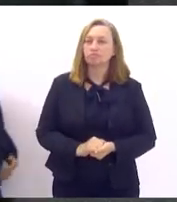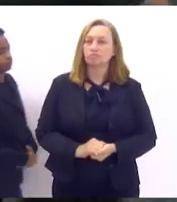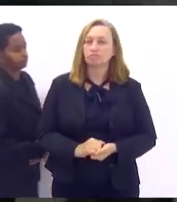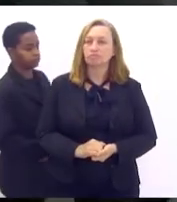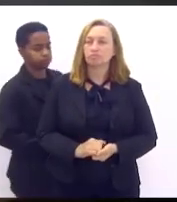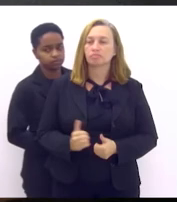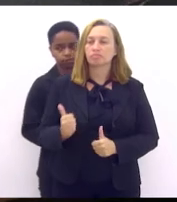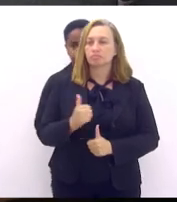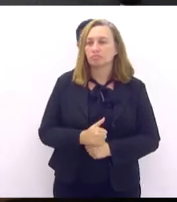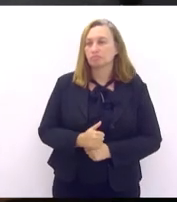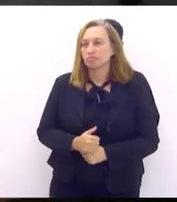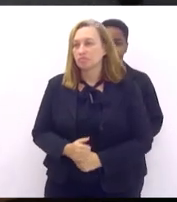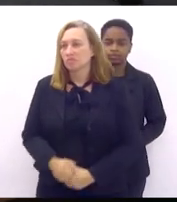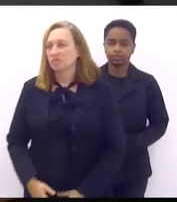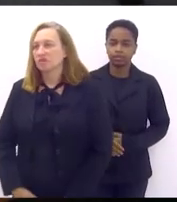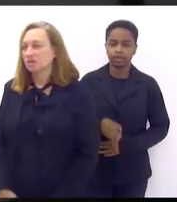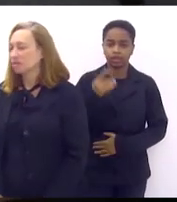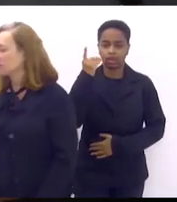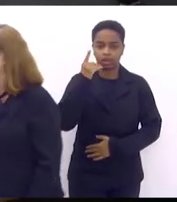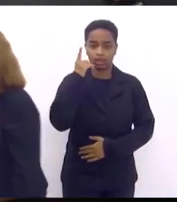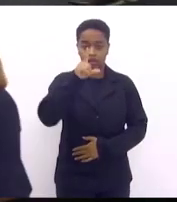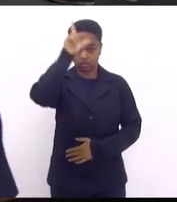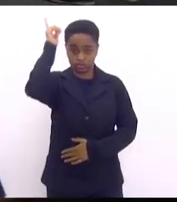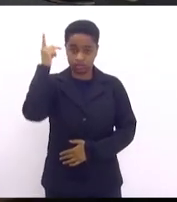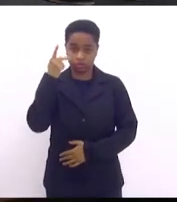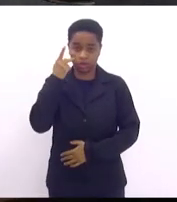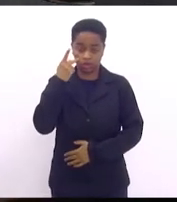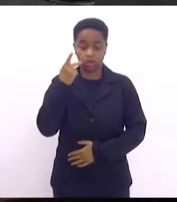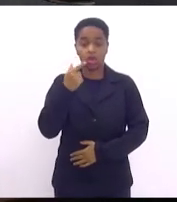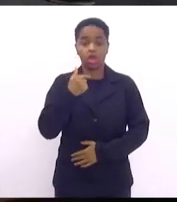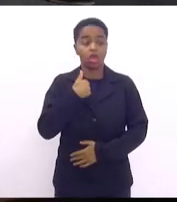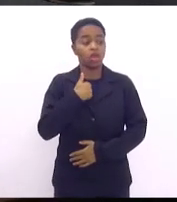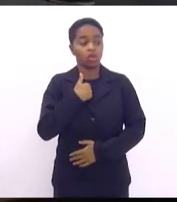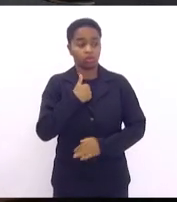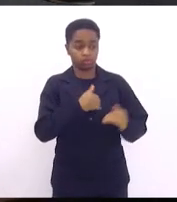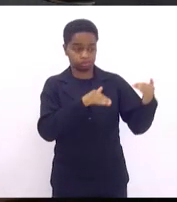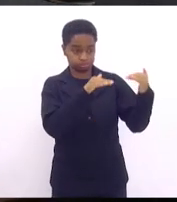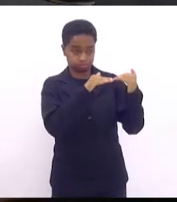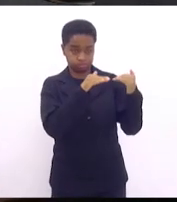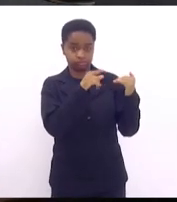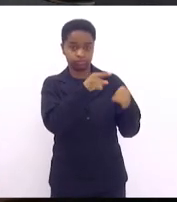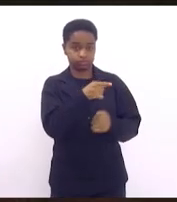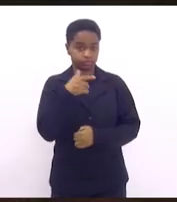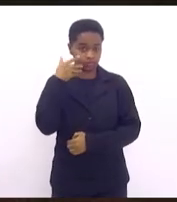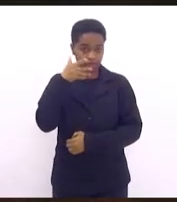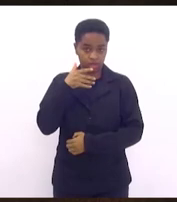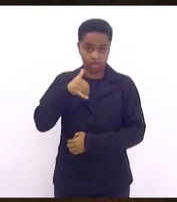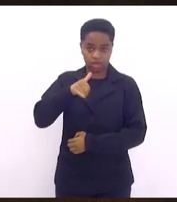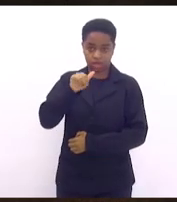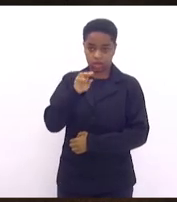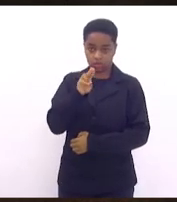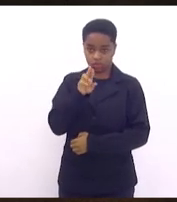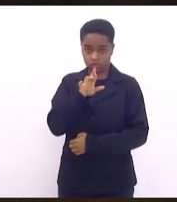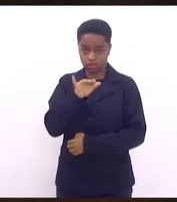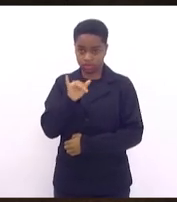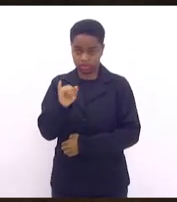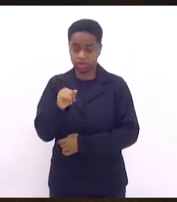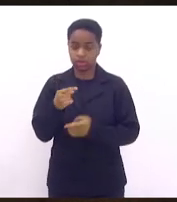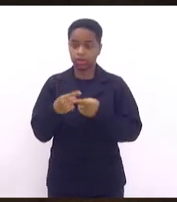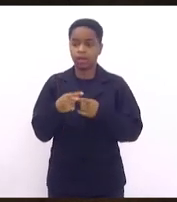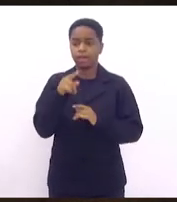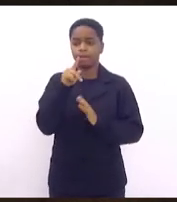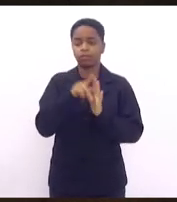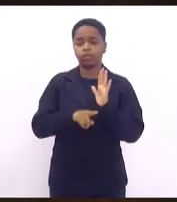Luiz Paulo. Eu faço minha as palavras do deputado Yuri. O projeto é